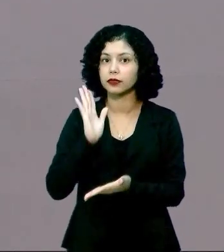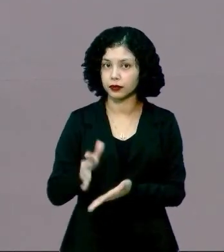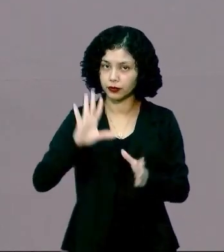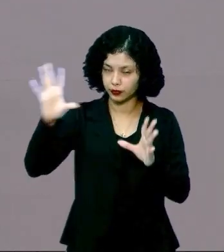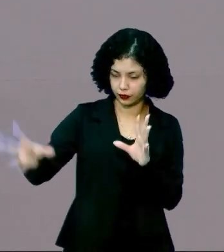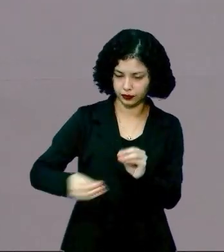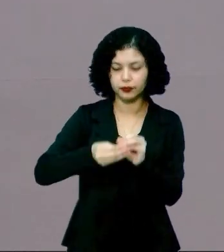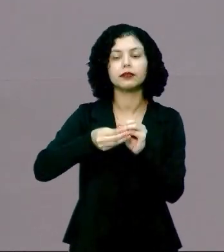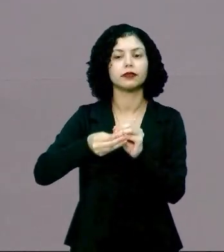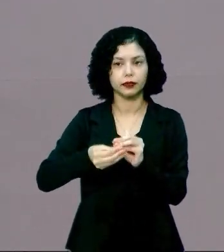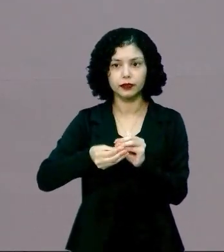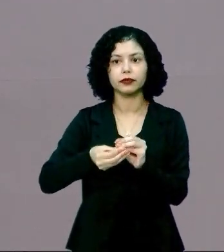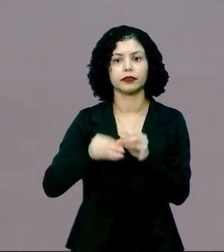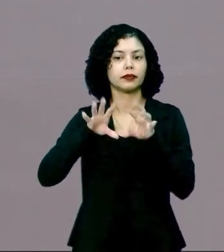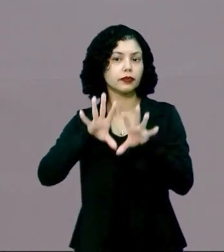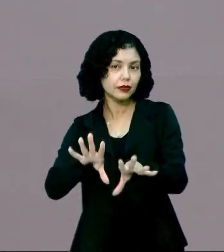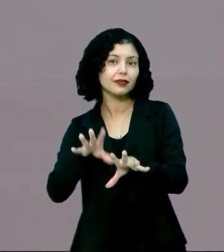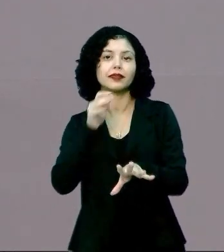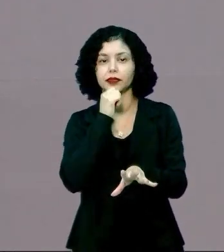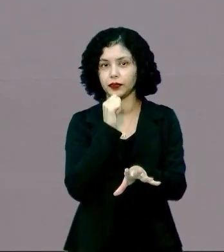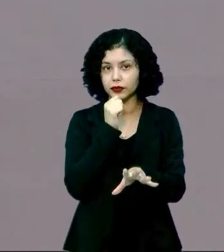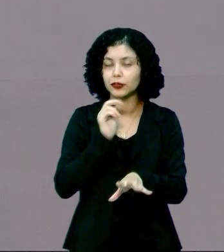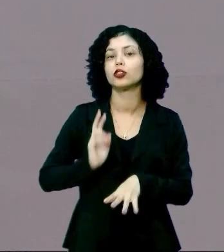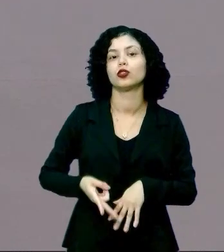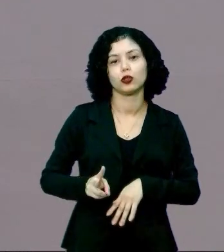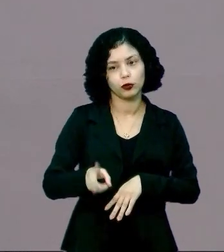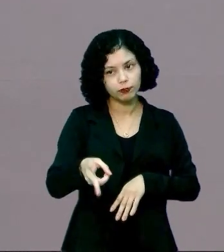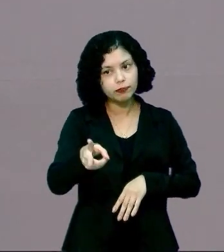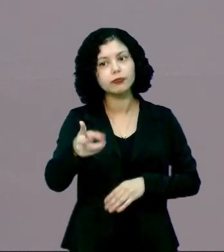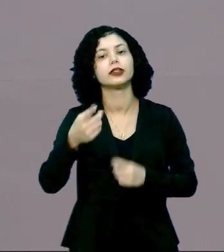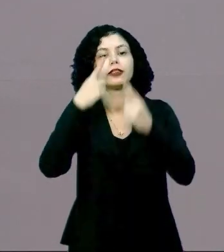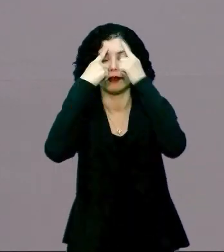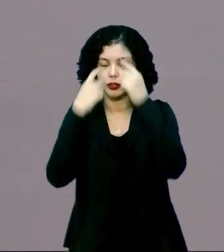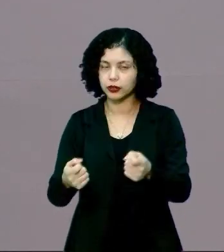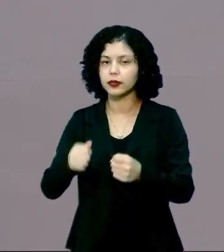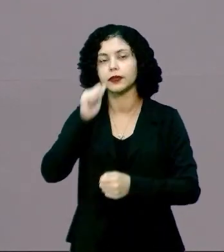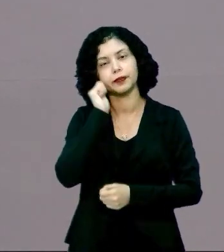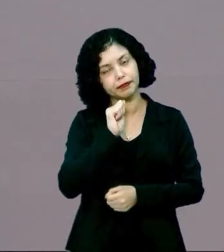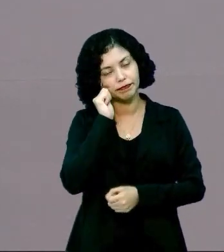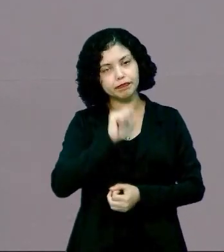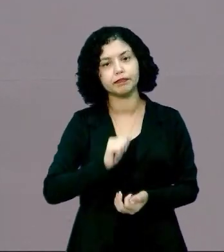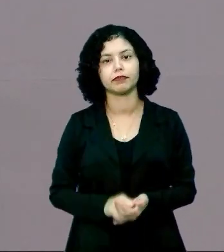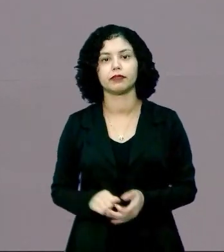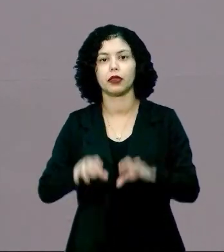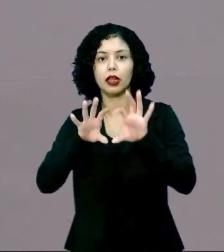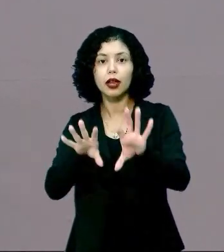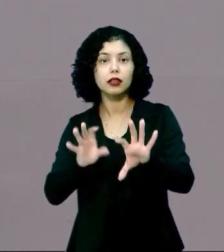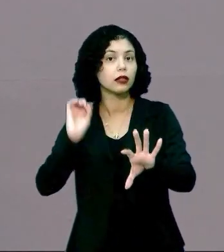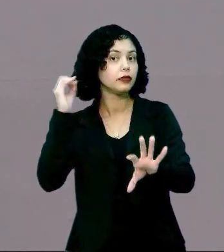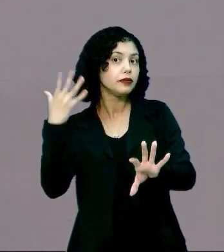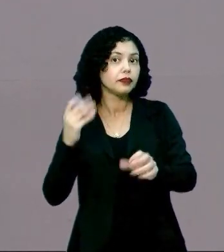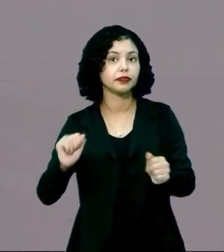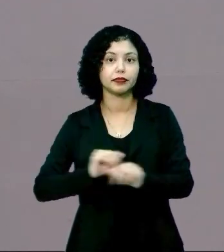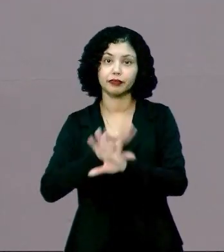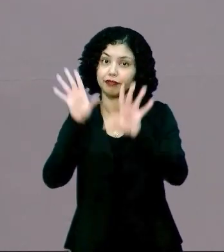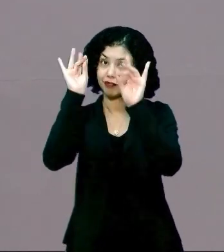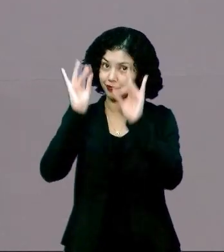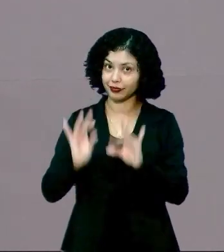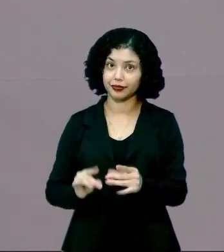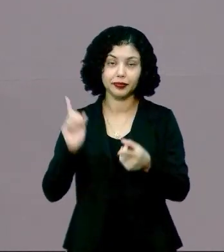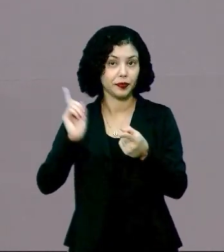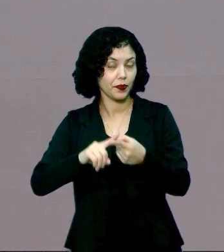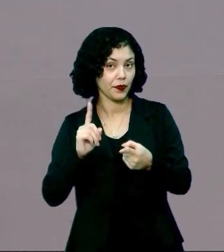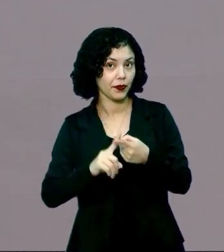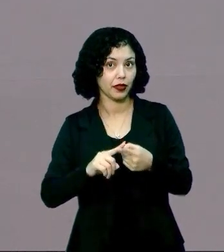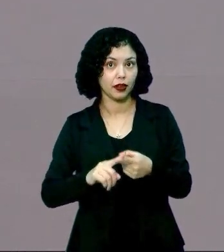implementadas. E, mesmo assim, persiste a violência contra a mulher. E aí, esse aqui foi brilhante, porque